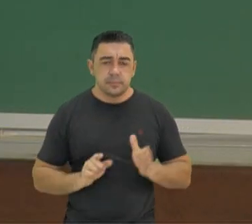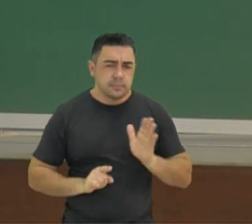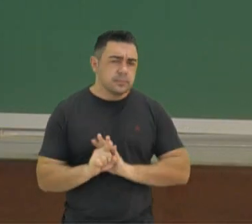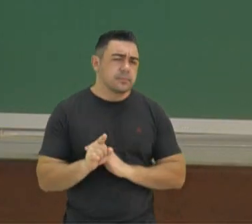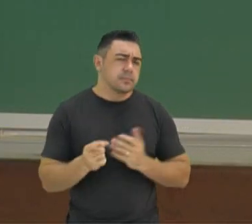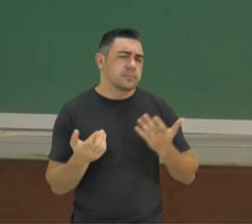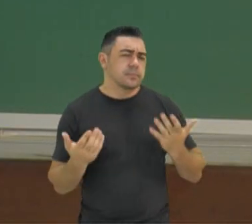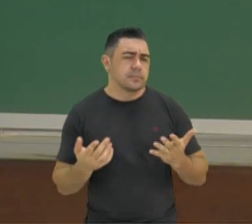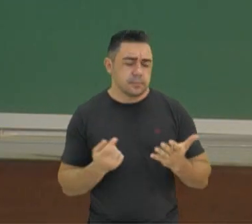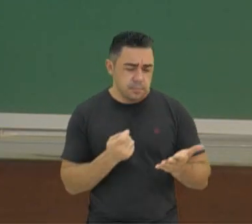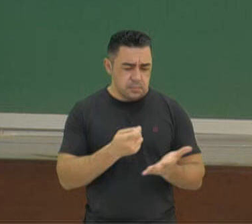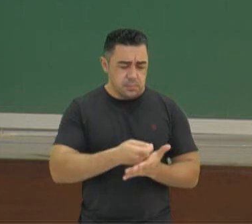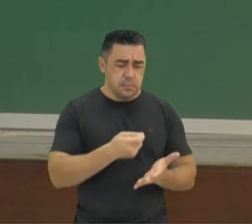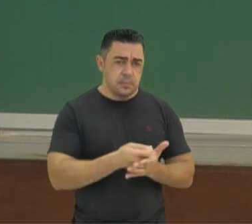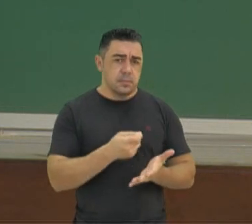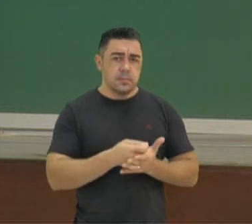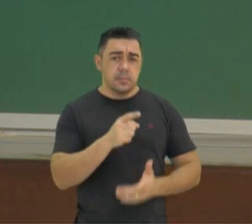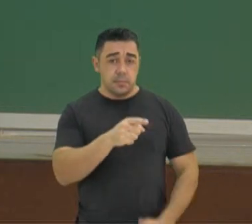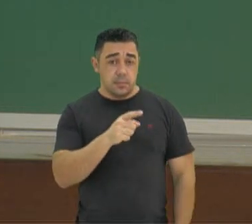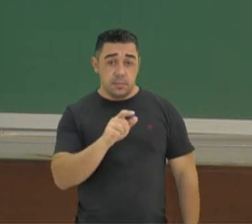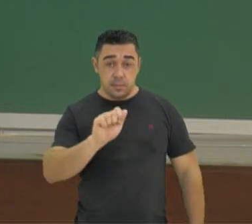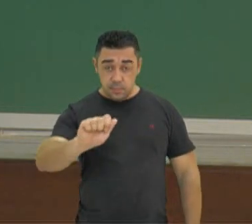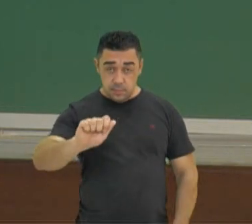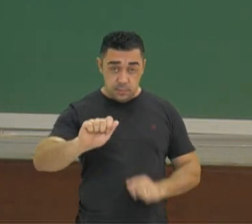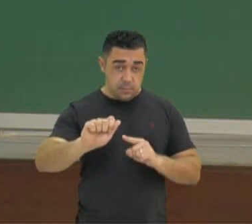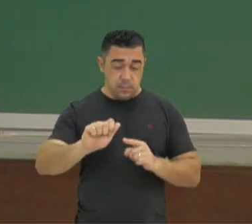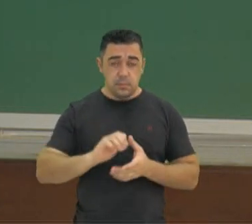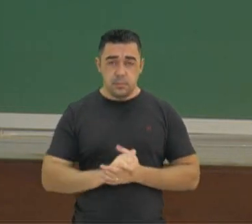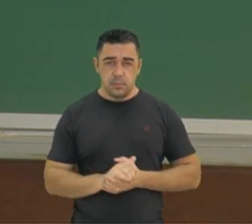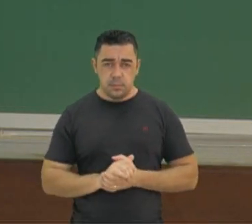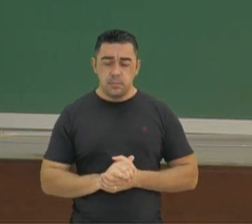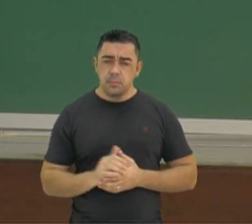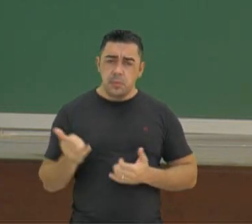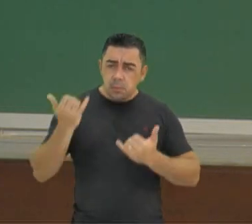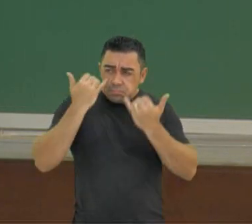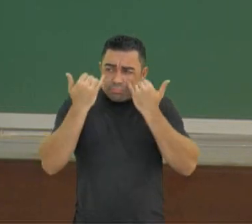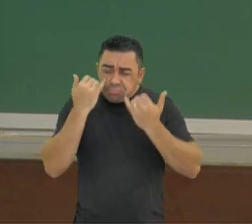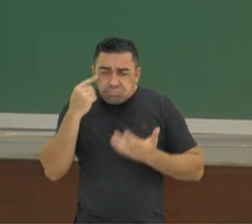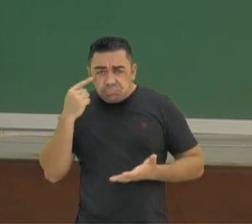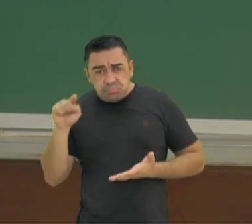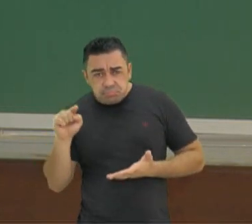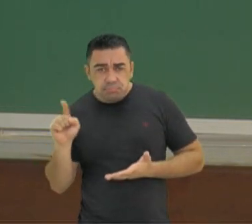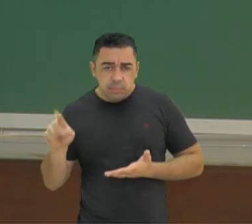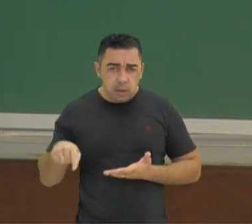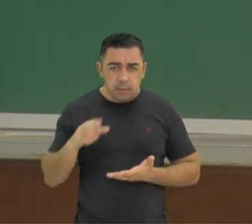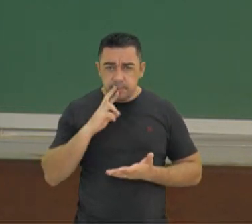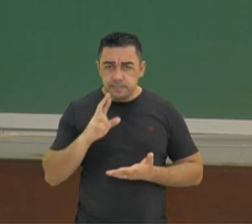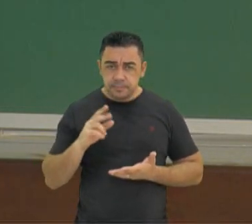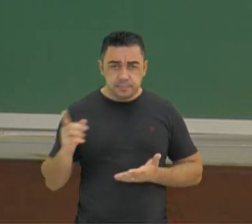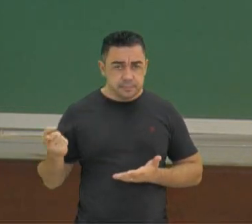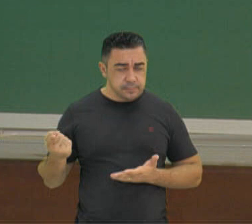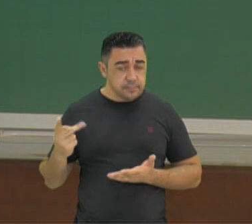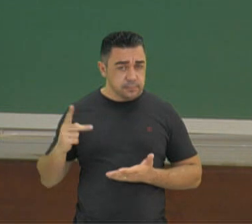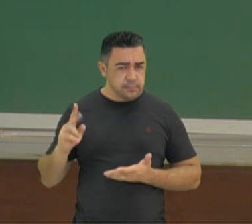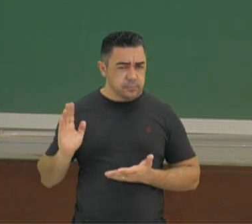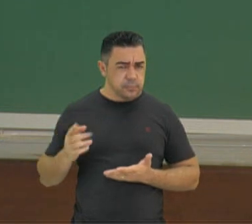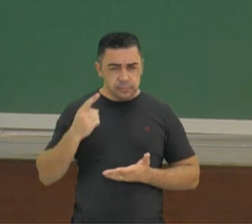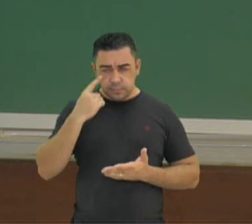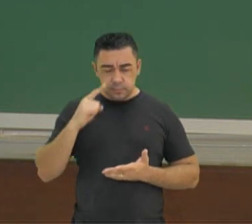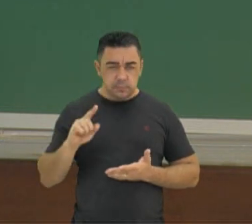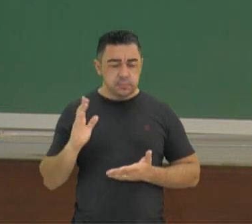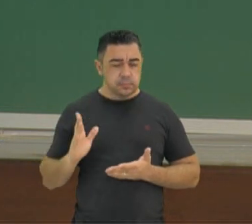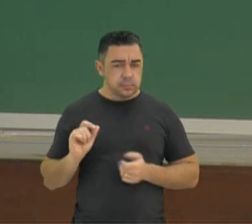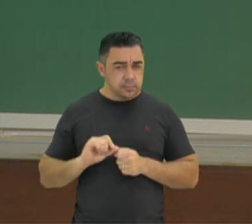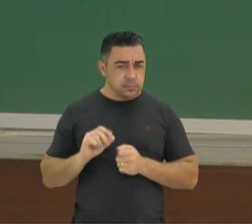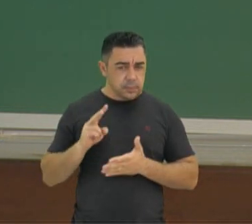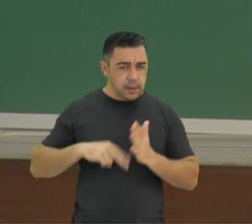pergunta é, qual é o preço do artigo A? Perante as informações citadas no enunciado, que a gente já resolveu, já fez